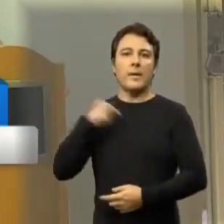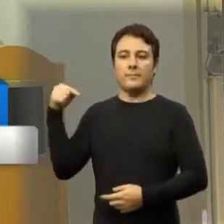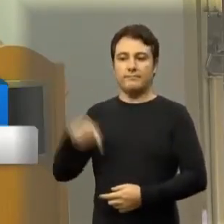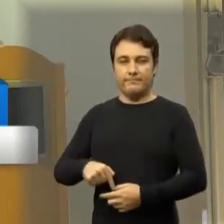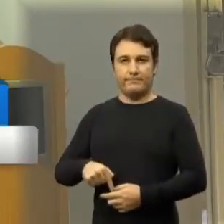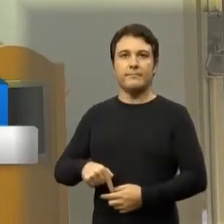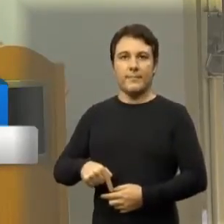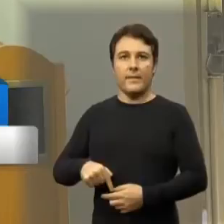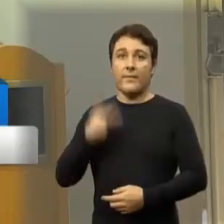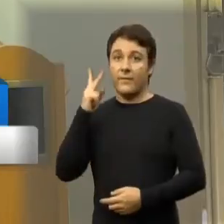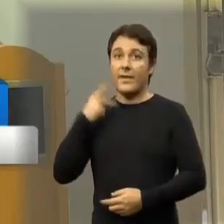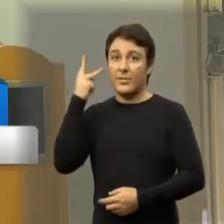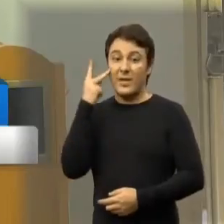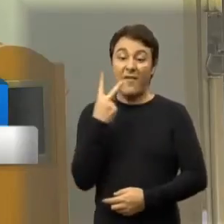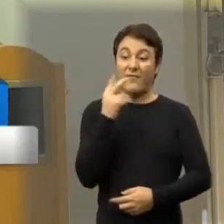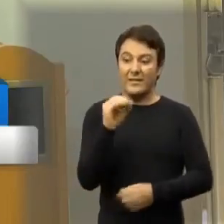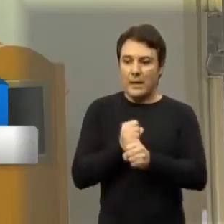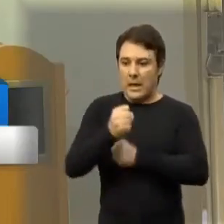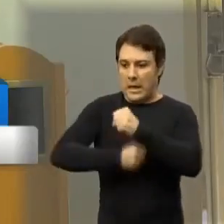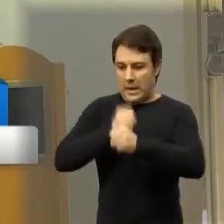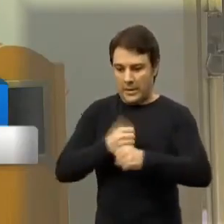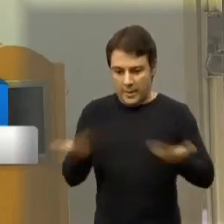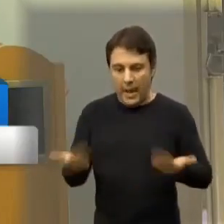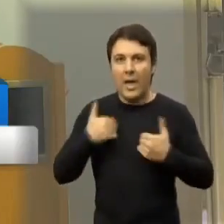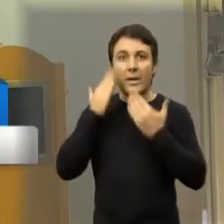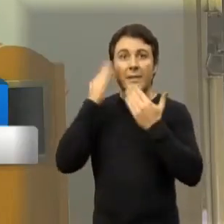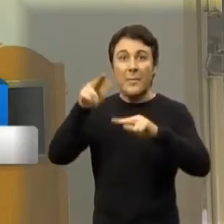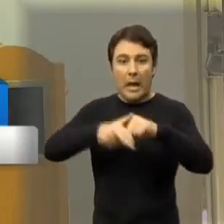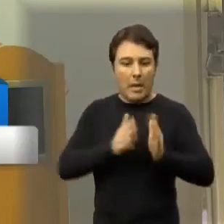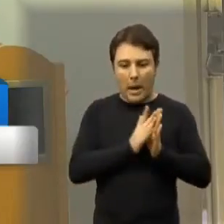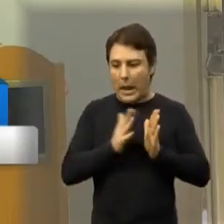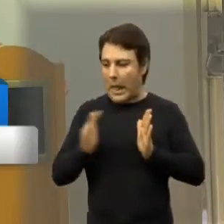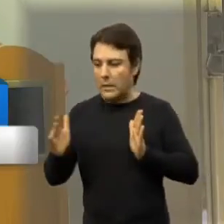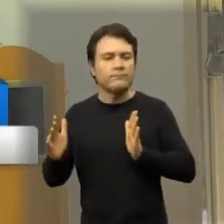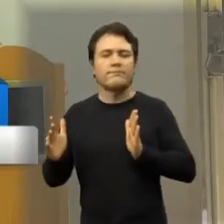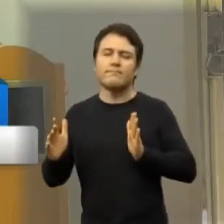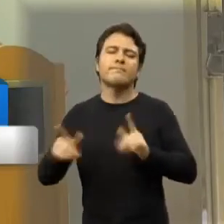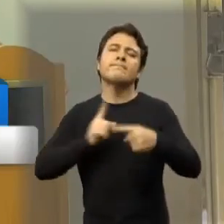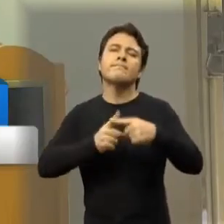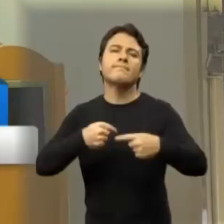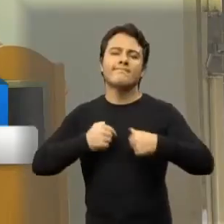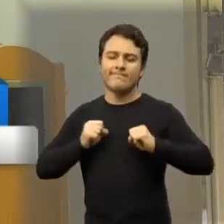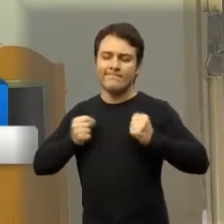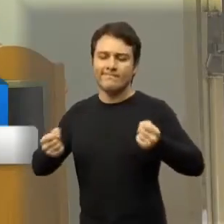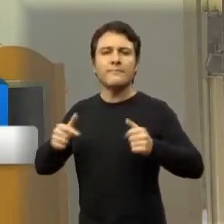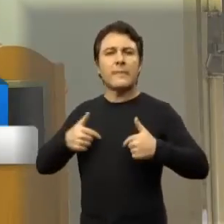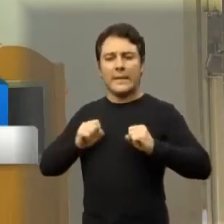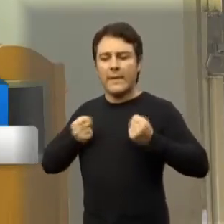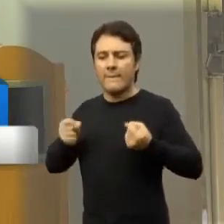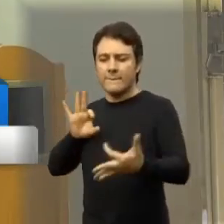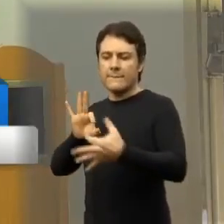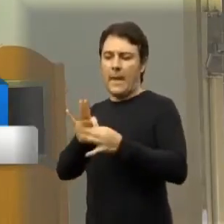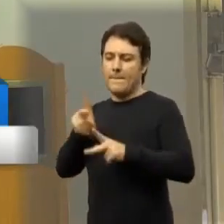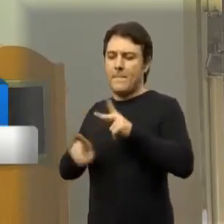por 2 décadas. Sou grata, não pelo tempo em si, mas por permitir me dedicar à população